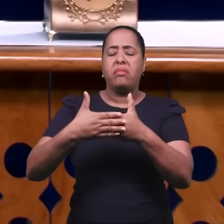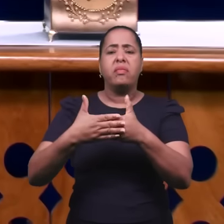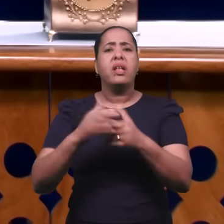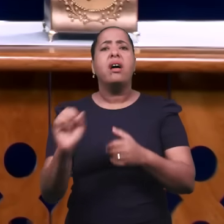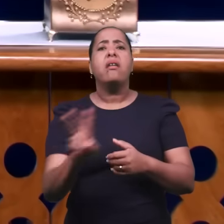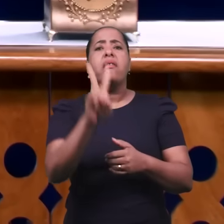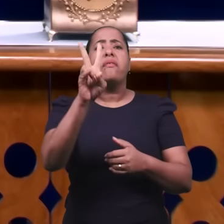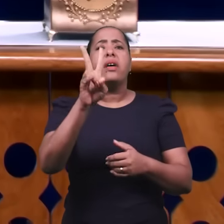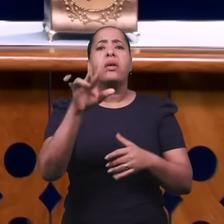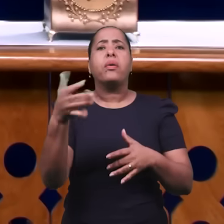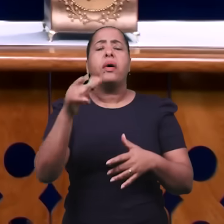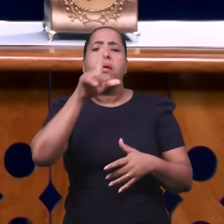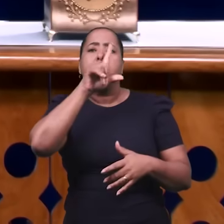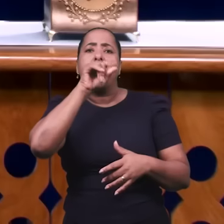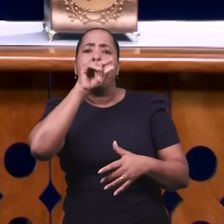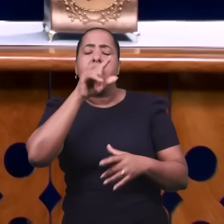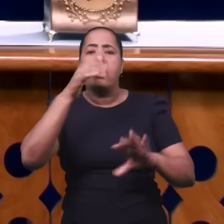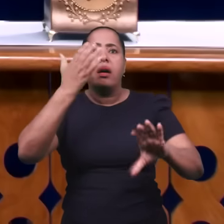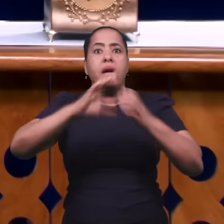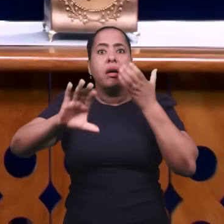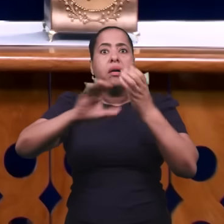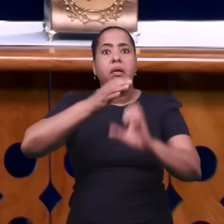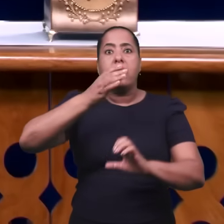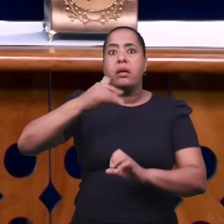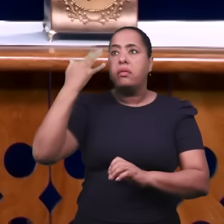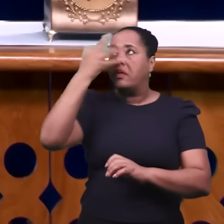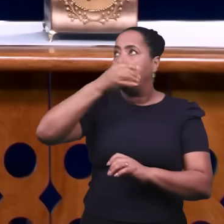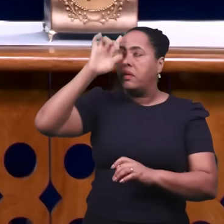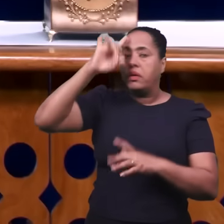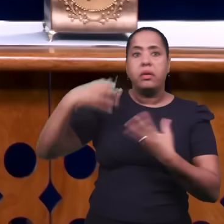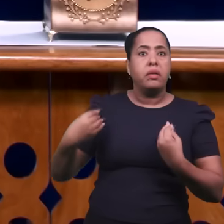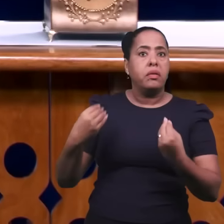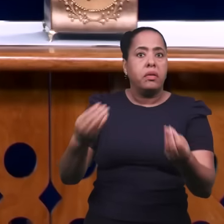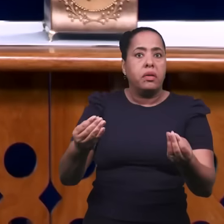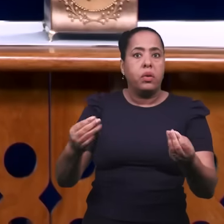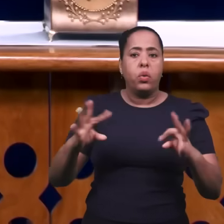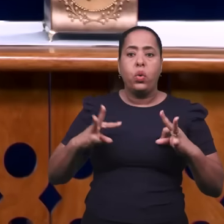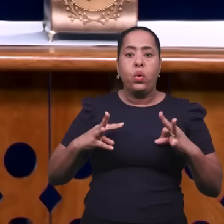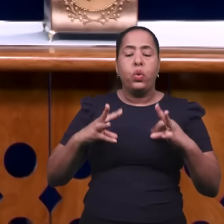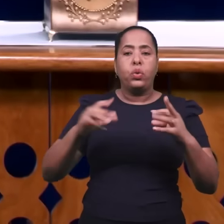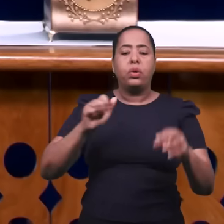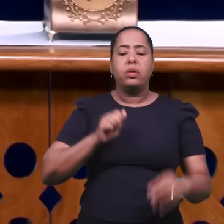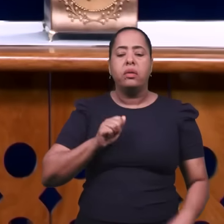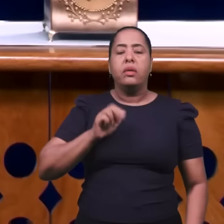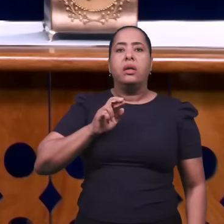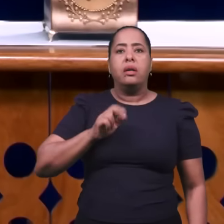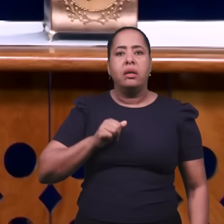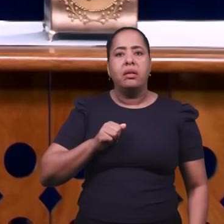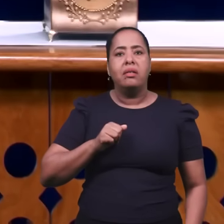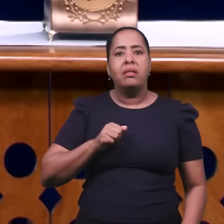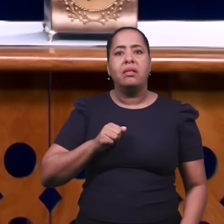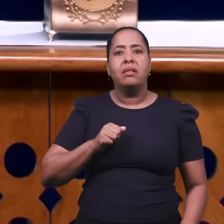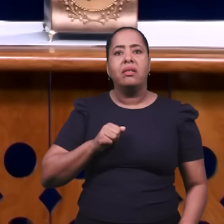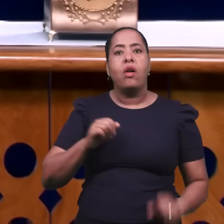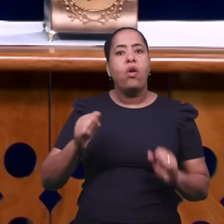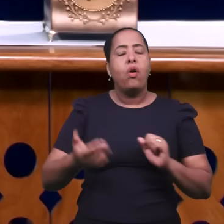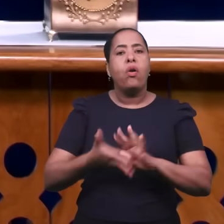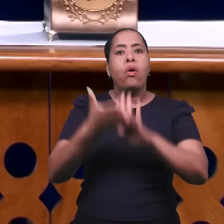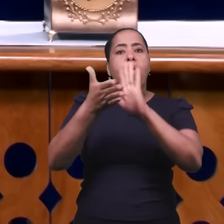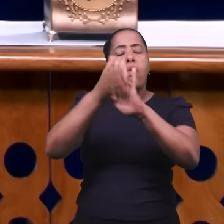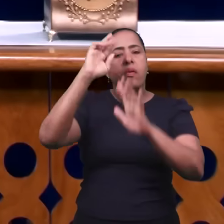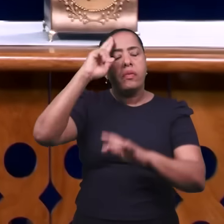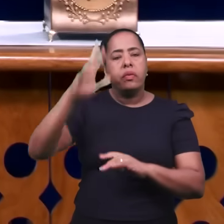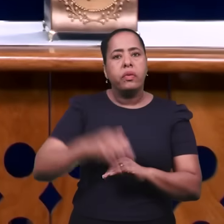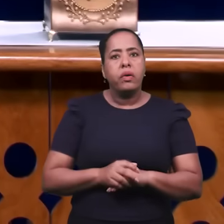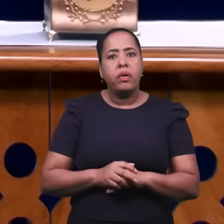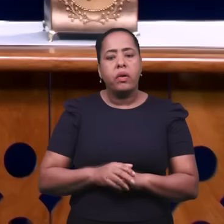É os cânticos lindos que Deus lhe deu na criação. Tudo que tem fôlego louva ao Senhor, e os pássaros